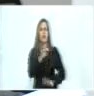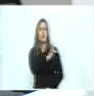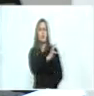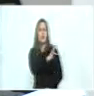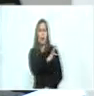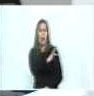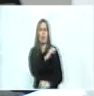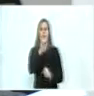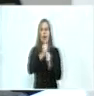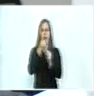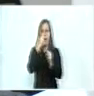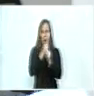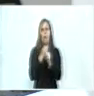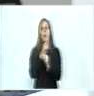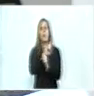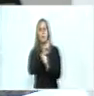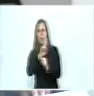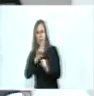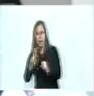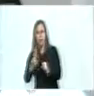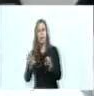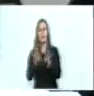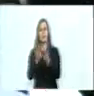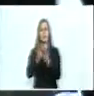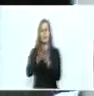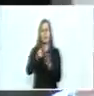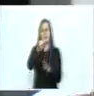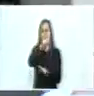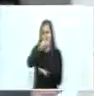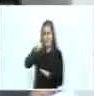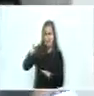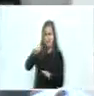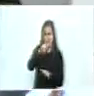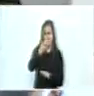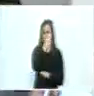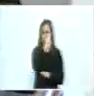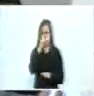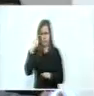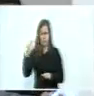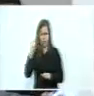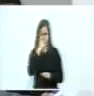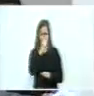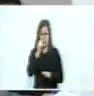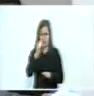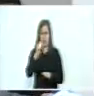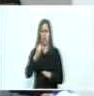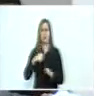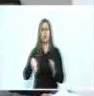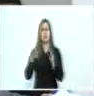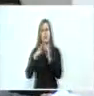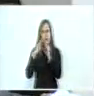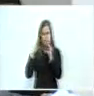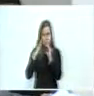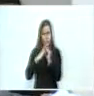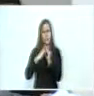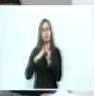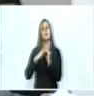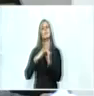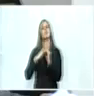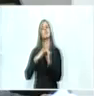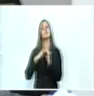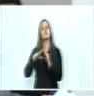obra nomeado para tal, de presidente de associações de moradores,